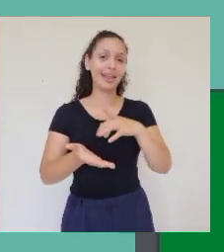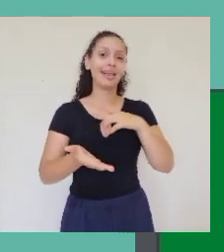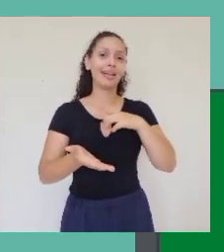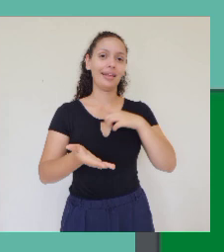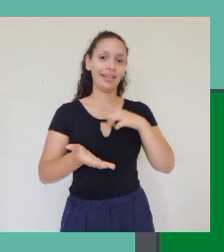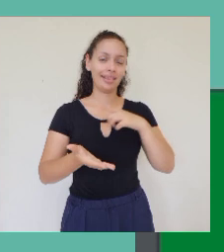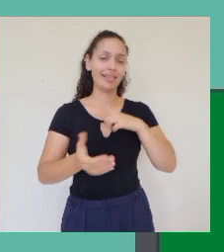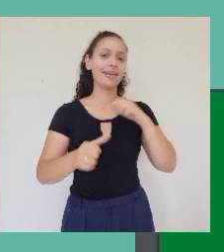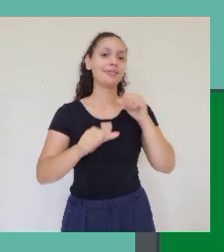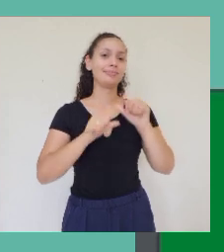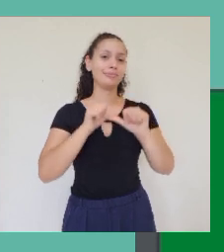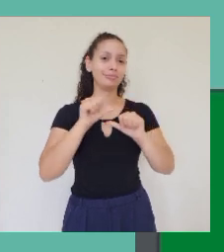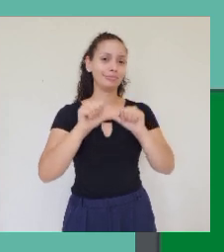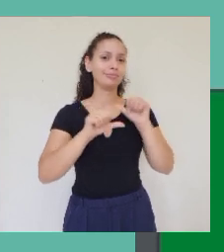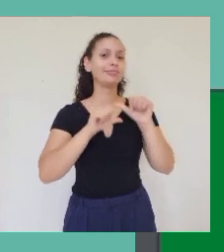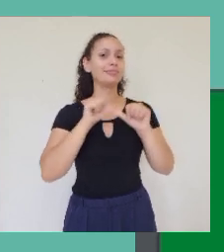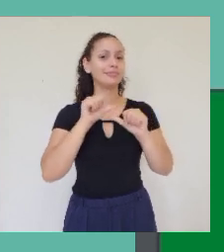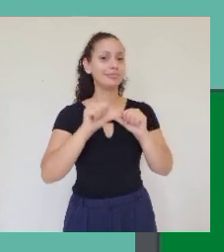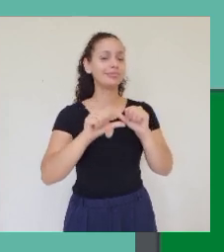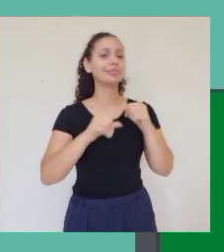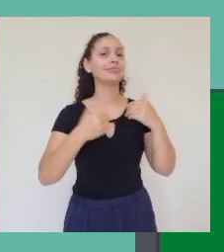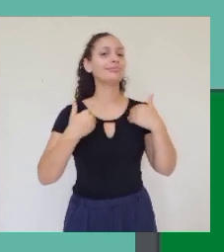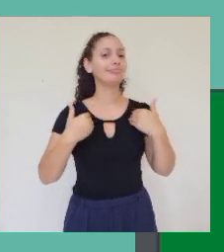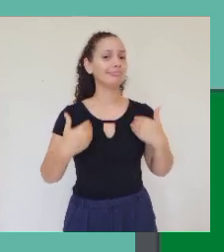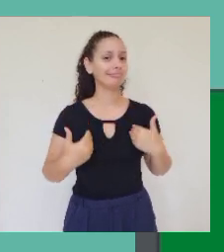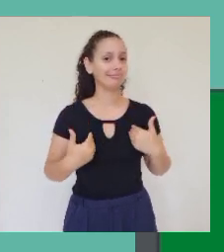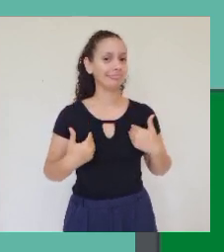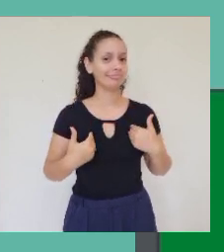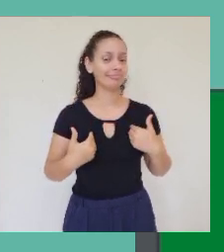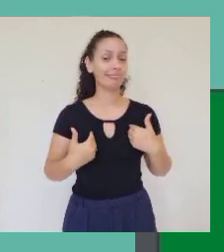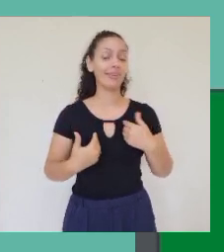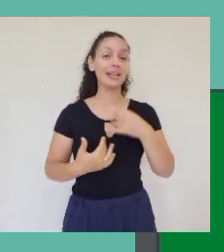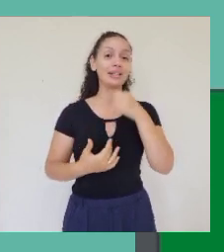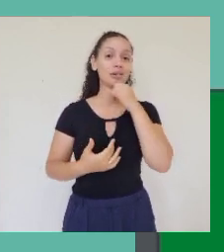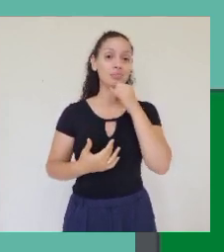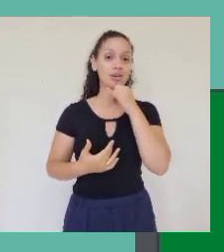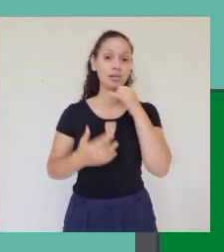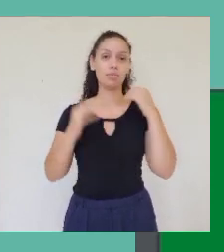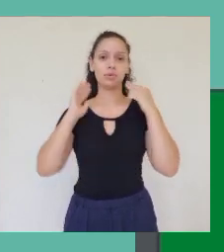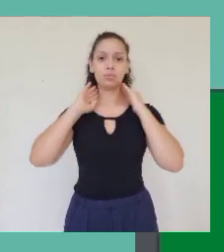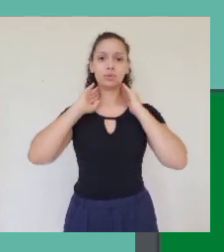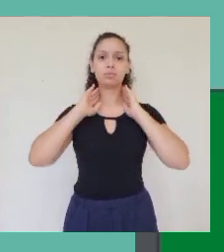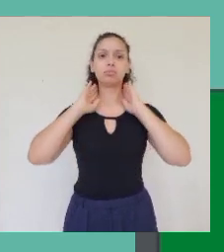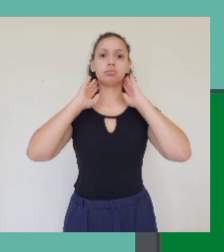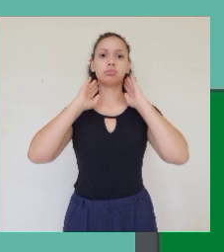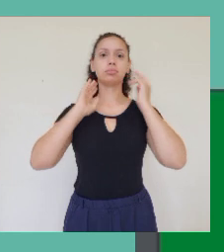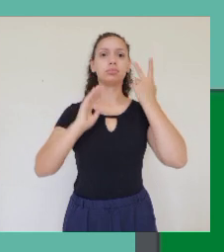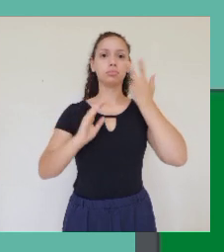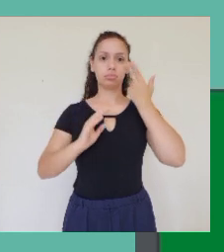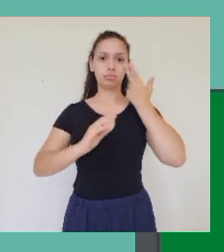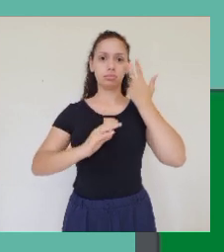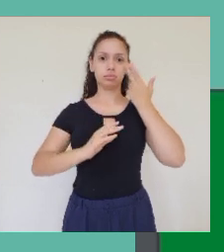posturais, bem padrão mesmo. Então, quando a gente está com o nosso pescoço a 0 graus, né, em neutro,